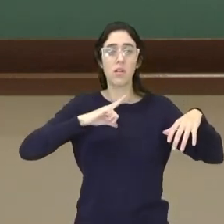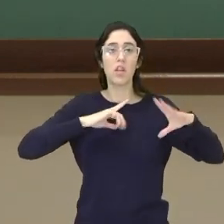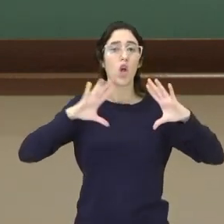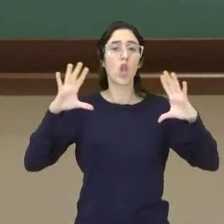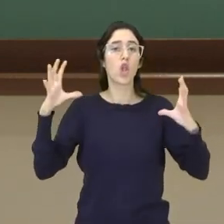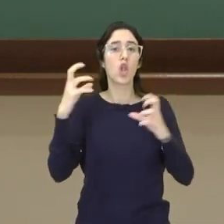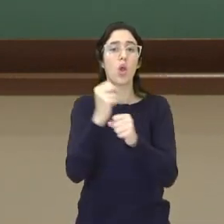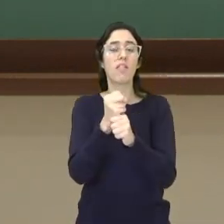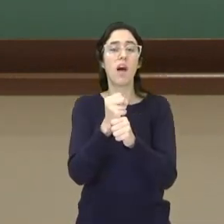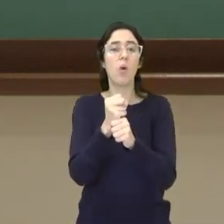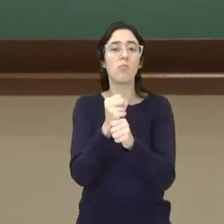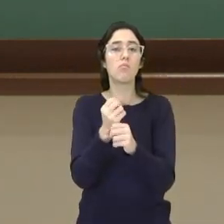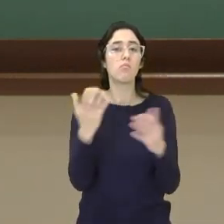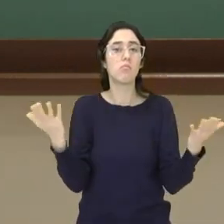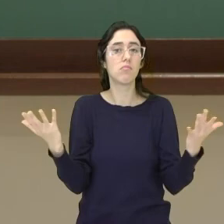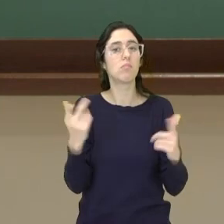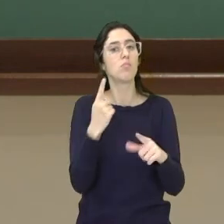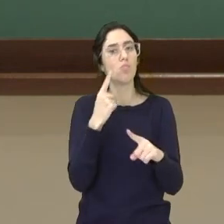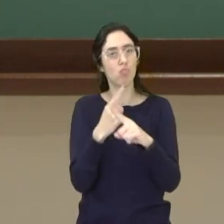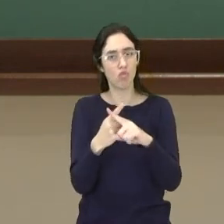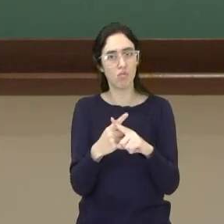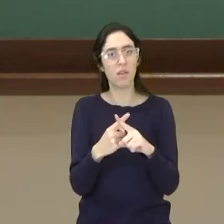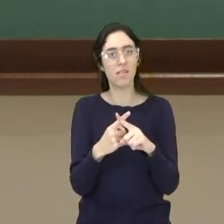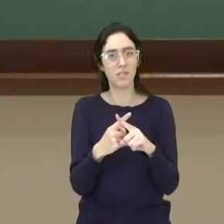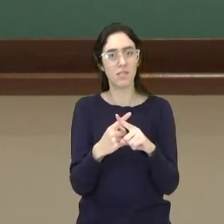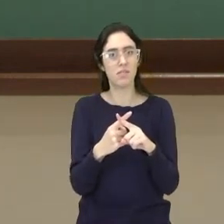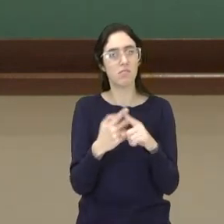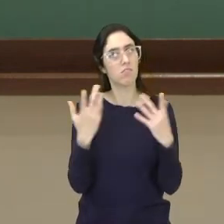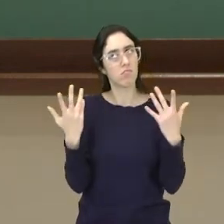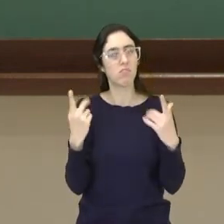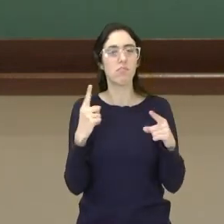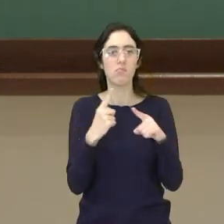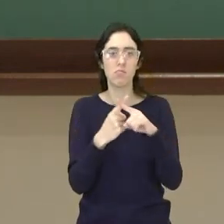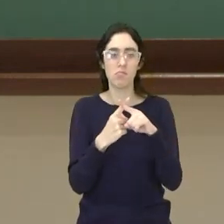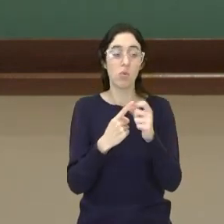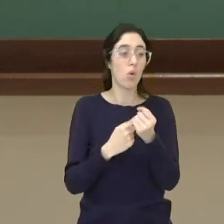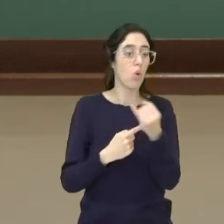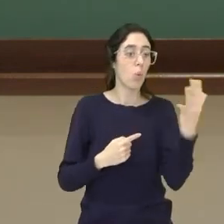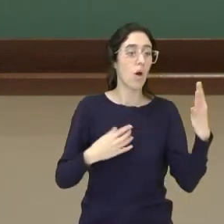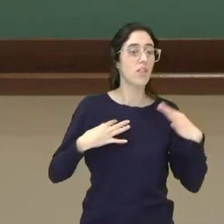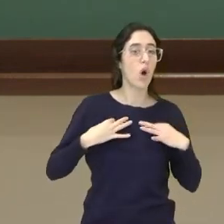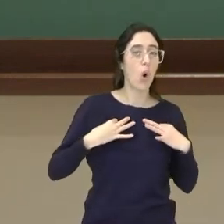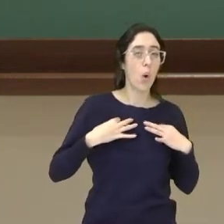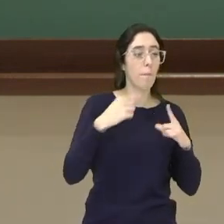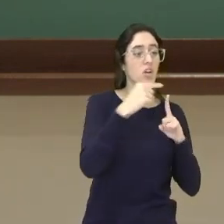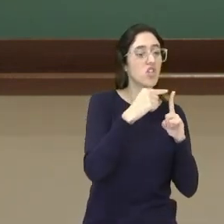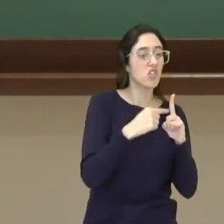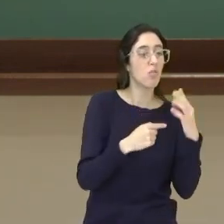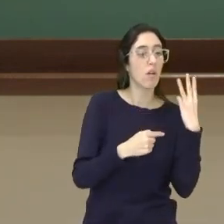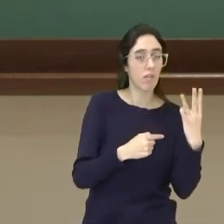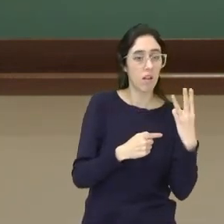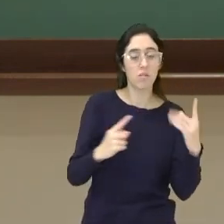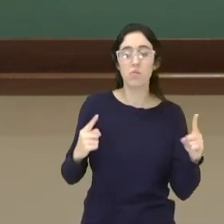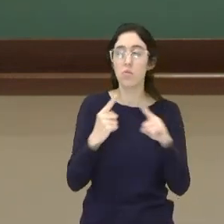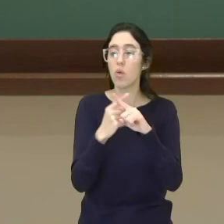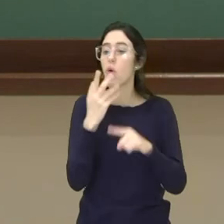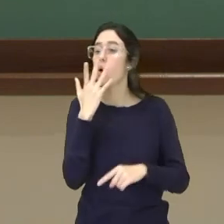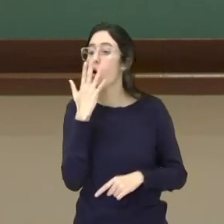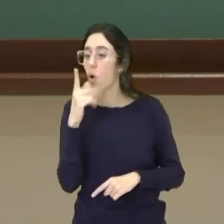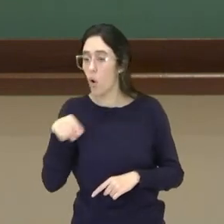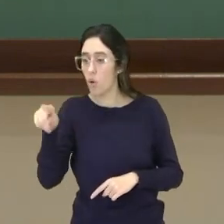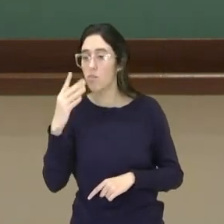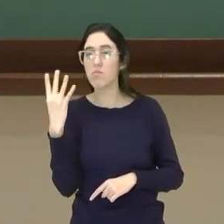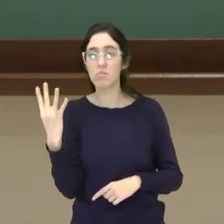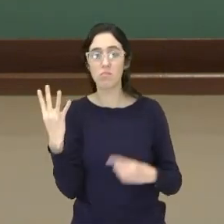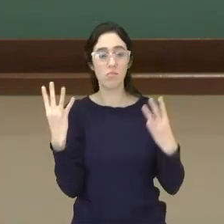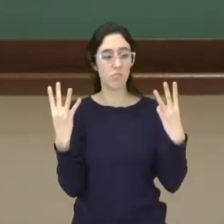quê? Uma multiplicação. Então é só você multiplicar o número de roupas pelo número de cores. Nesse caso,